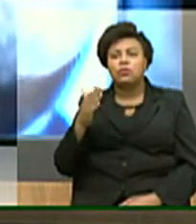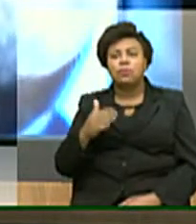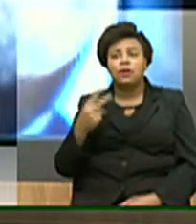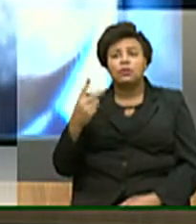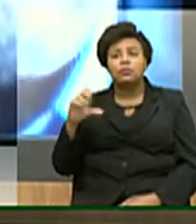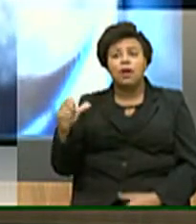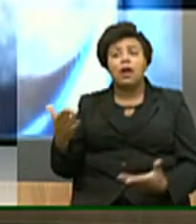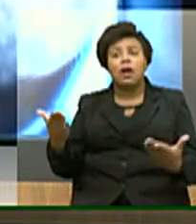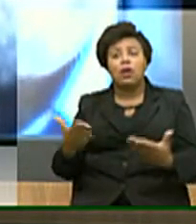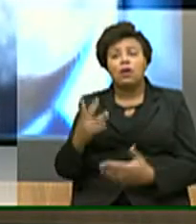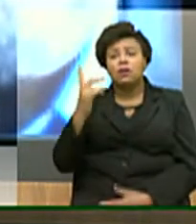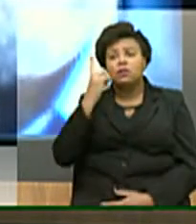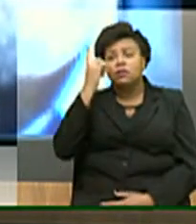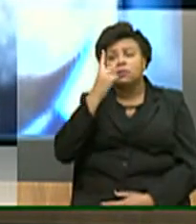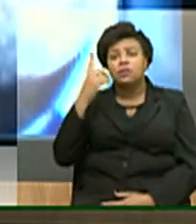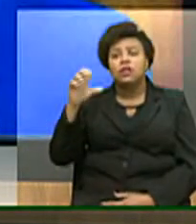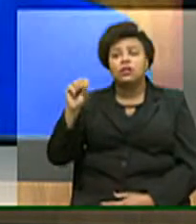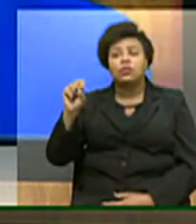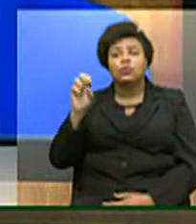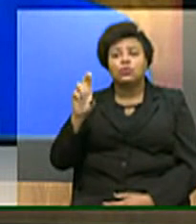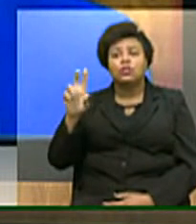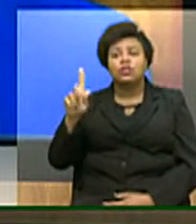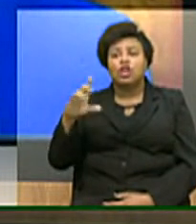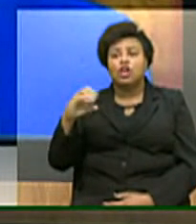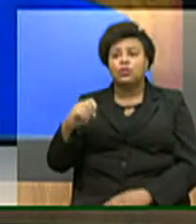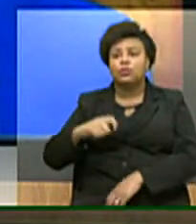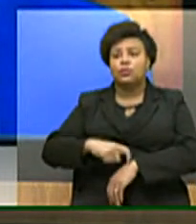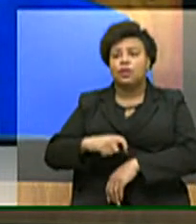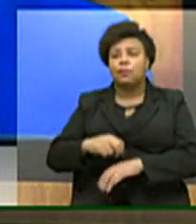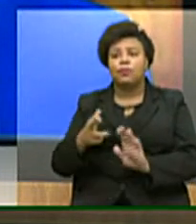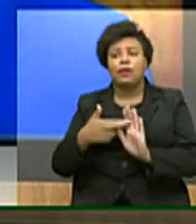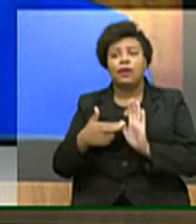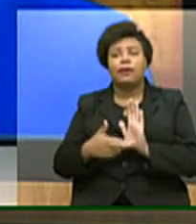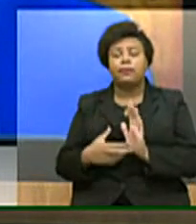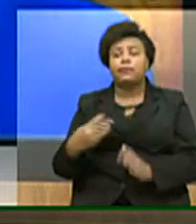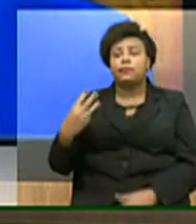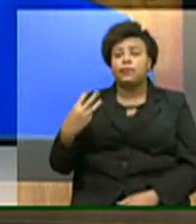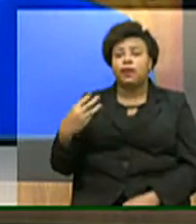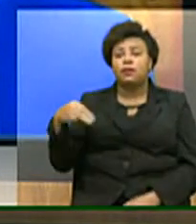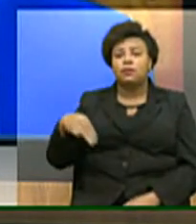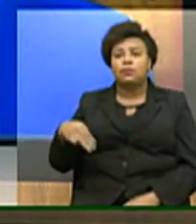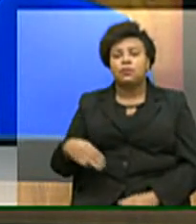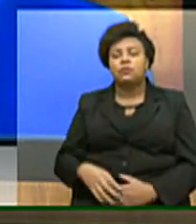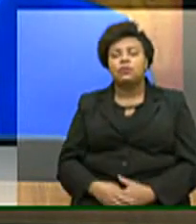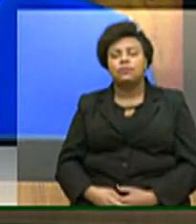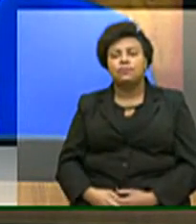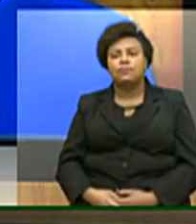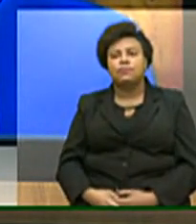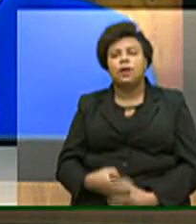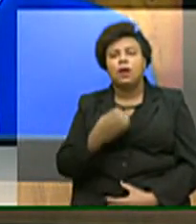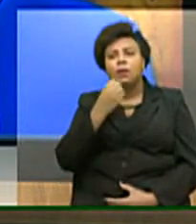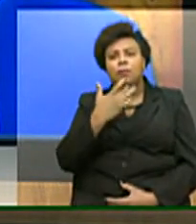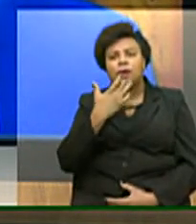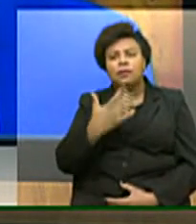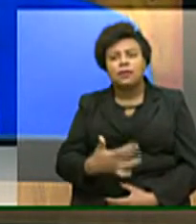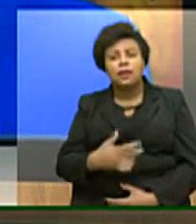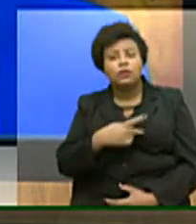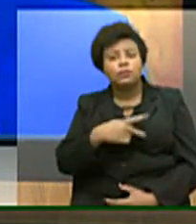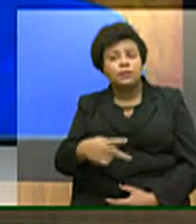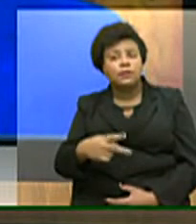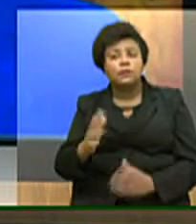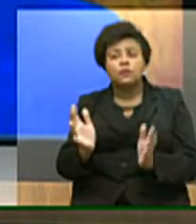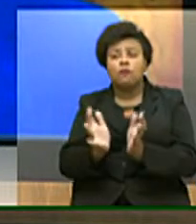palavra, deputado Sérgio Pérez, pelo tempo regimental de 3 minutos. Bom, boa tarde, presidente,